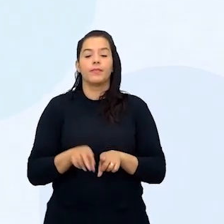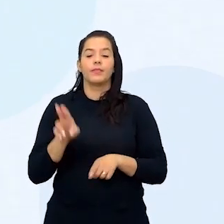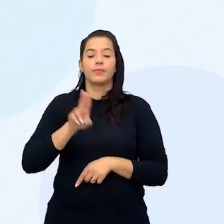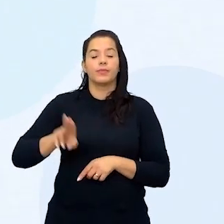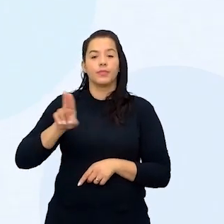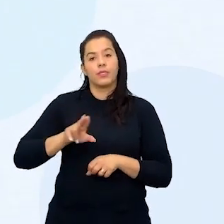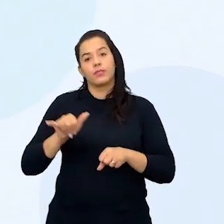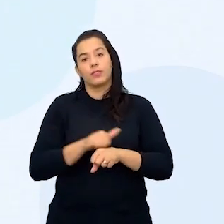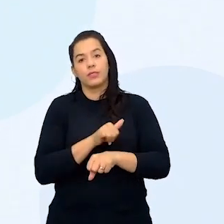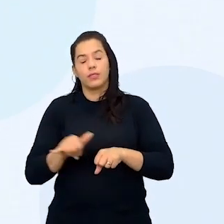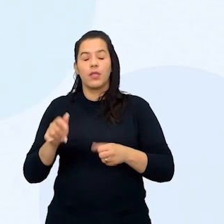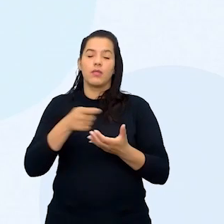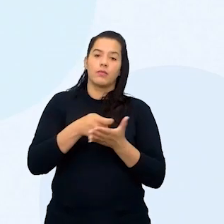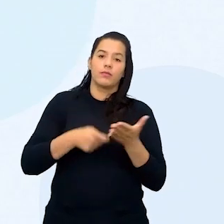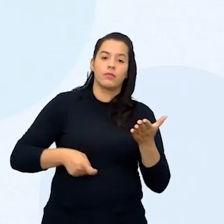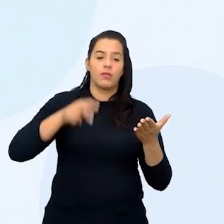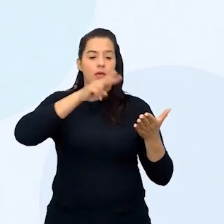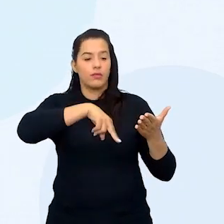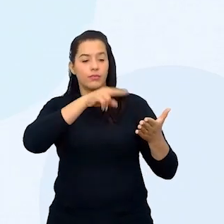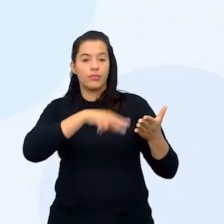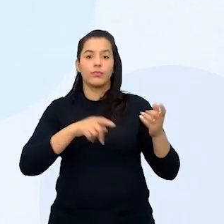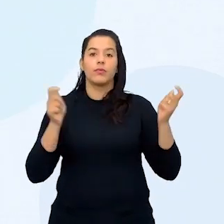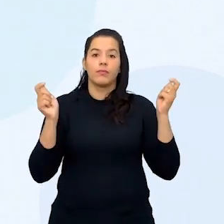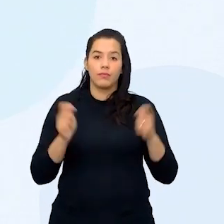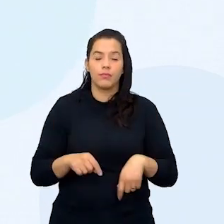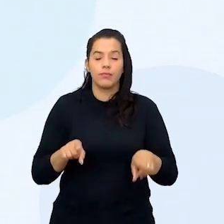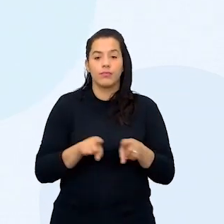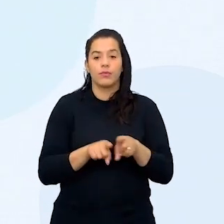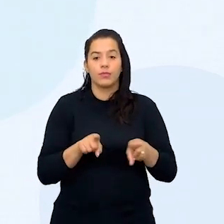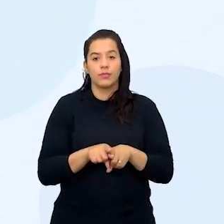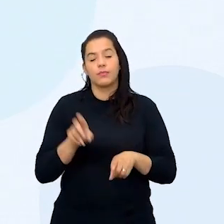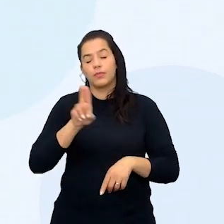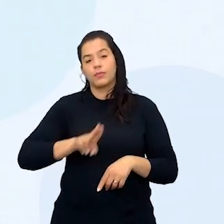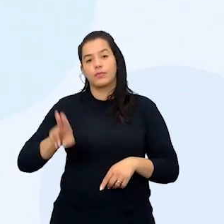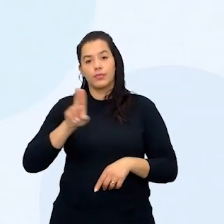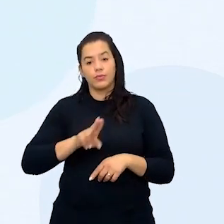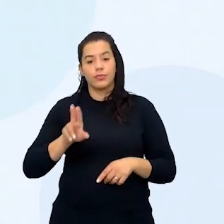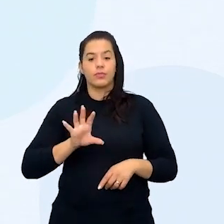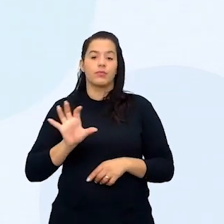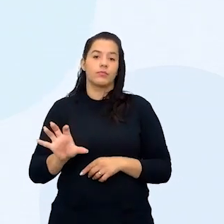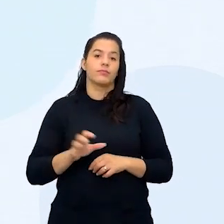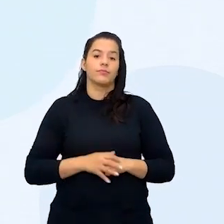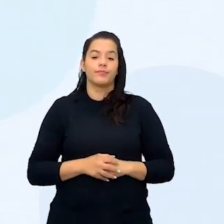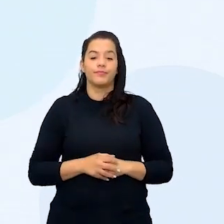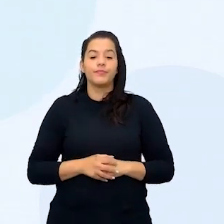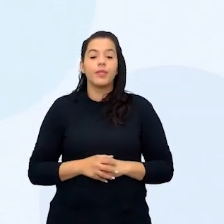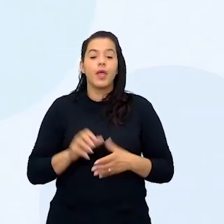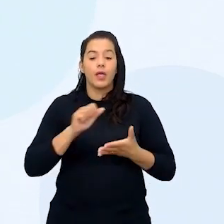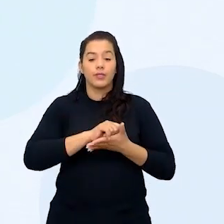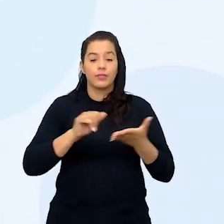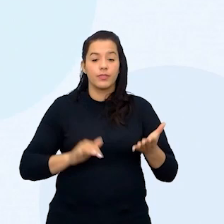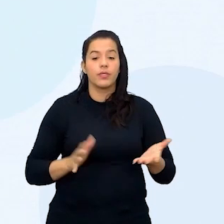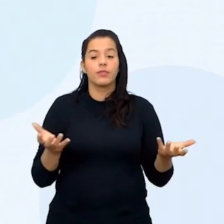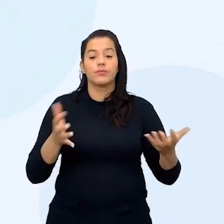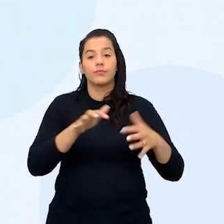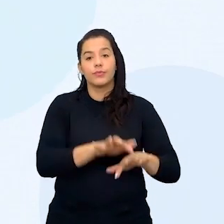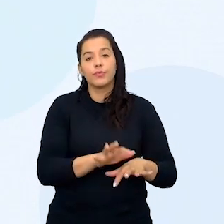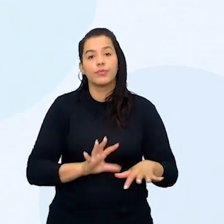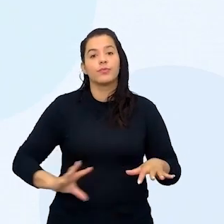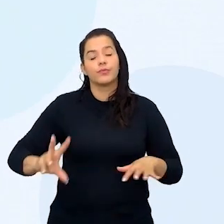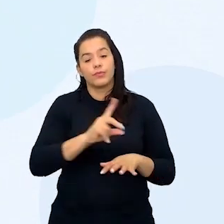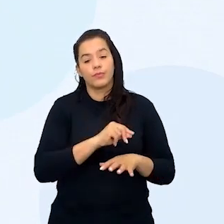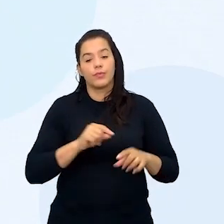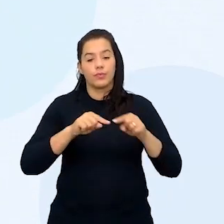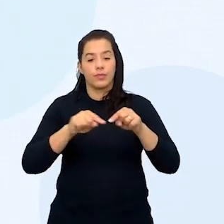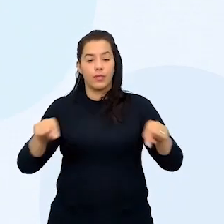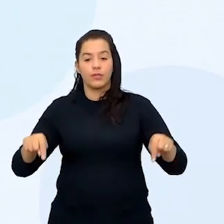estratégias de leitura e escrita, então a comunicação alternativa ela pode ser também utilizada nesse sentido. Atividades inclusivas para a classe, então como nós